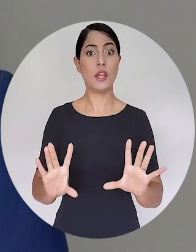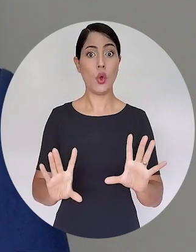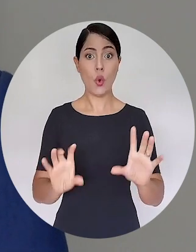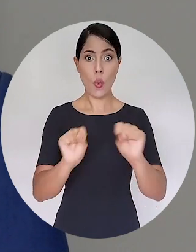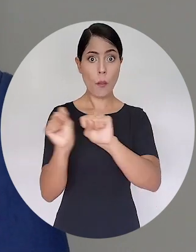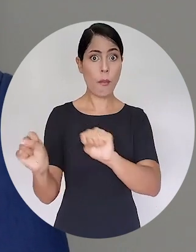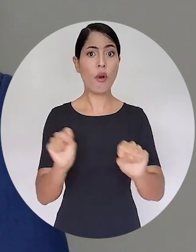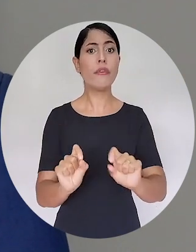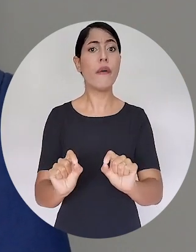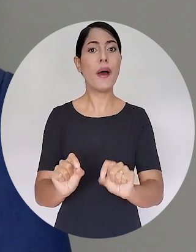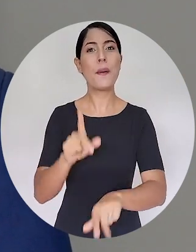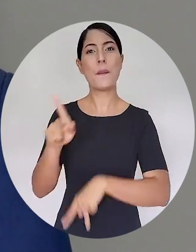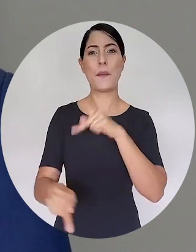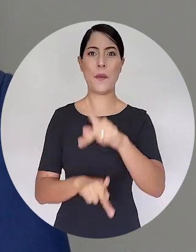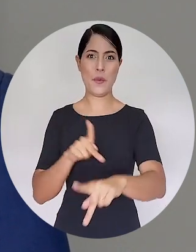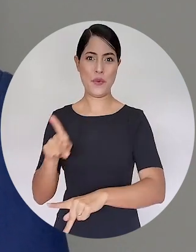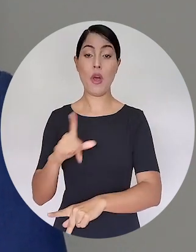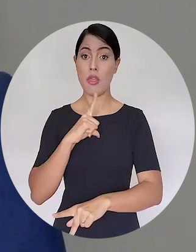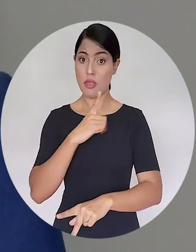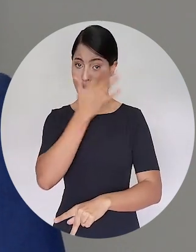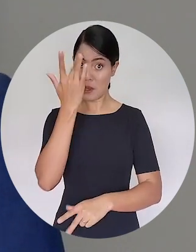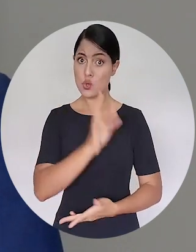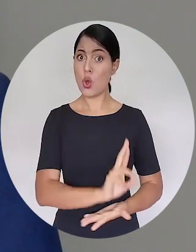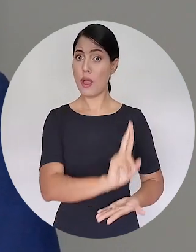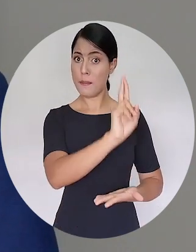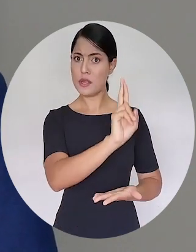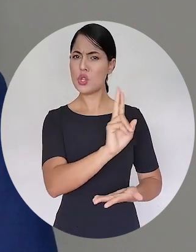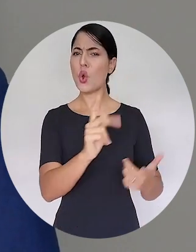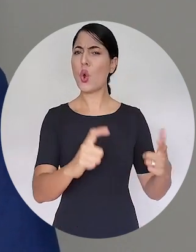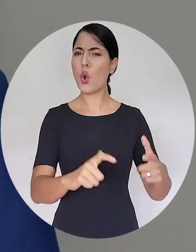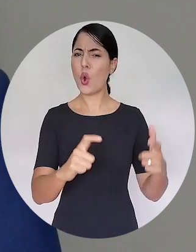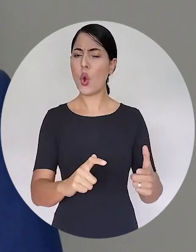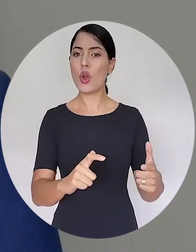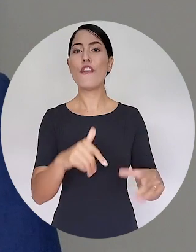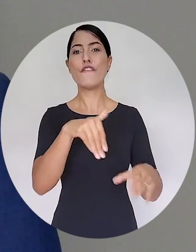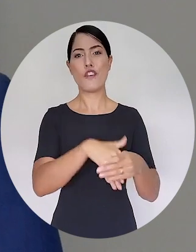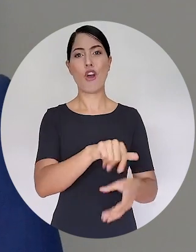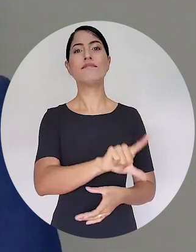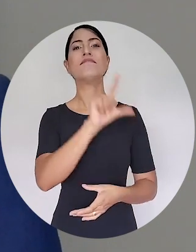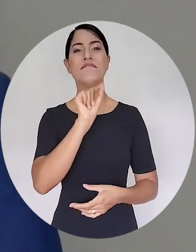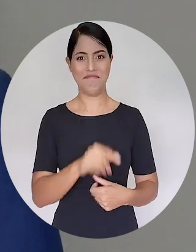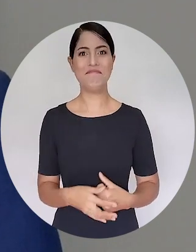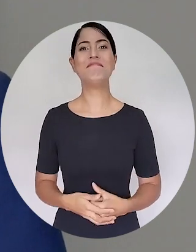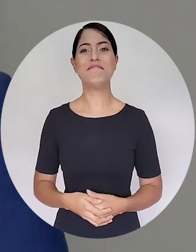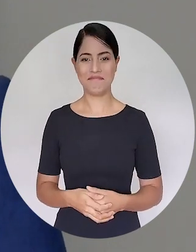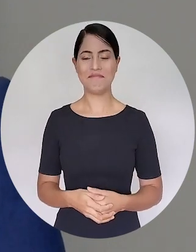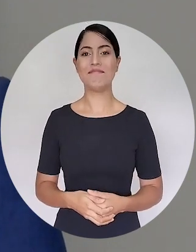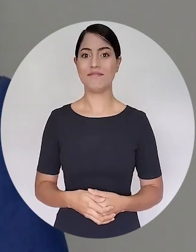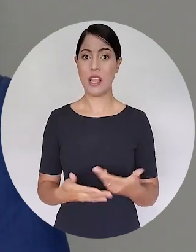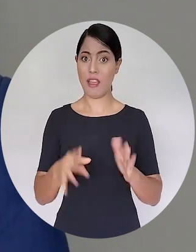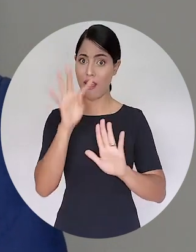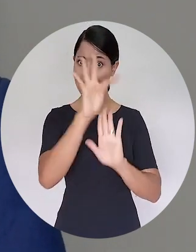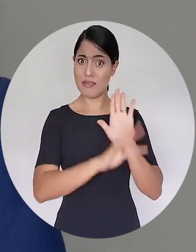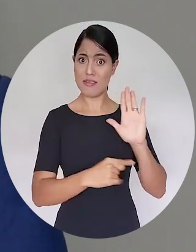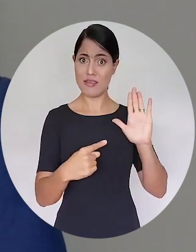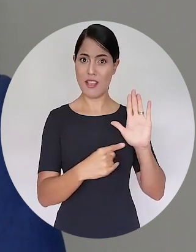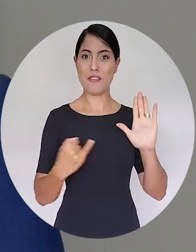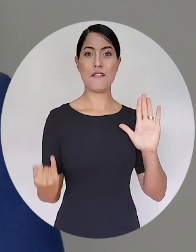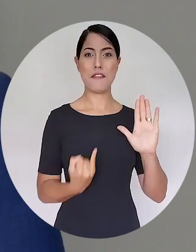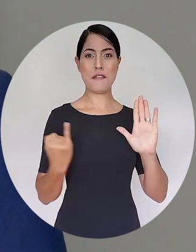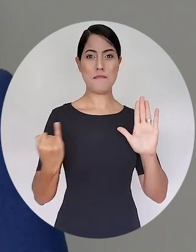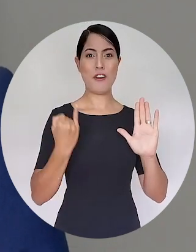poder emana do povo, que exerce por meio de representantes escolhidos pelo voto. um texto importante